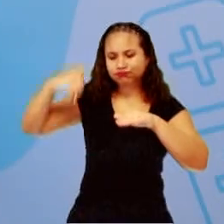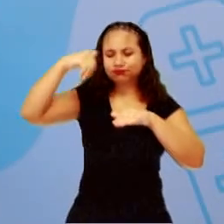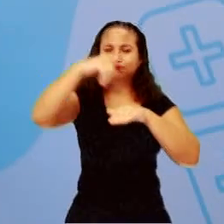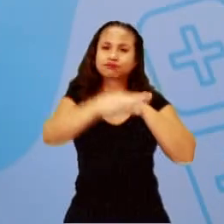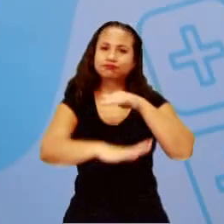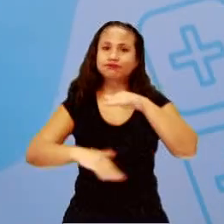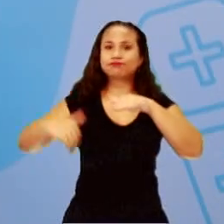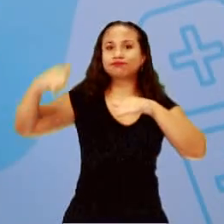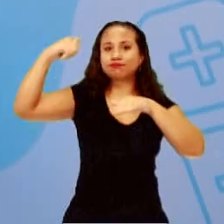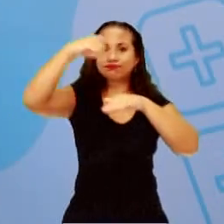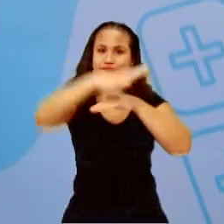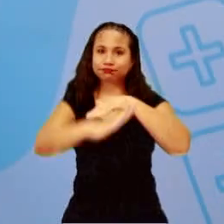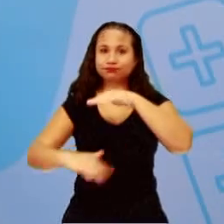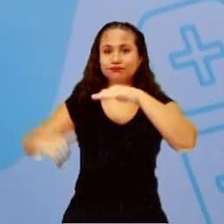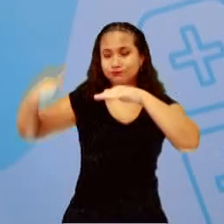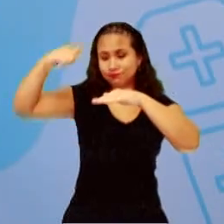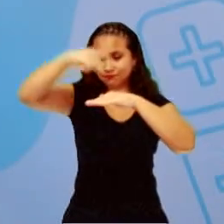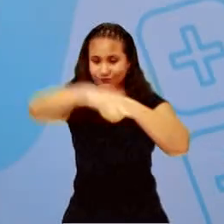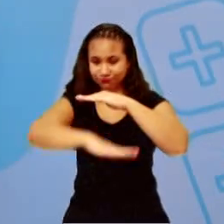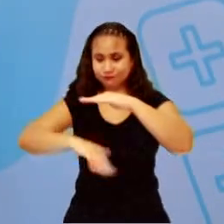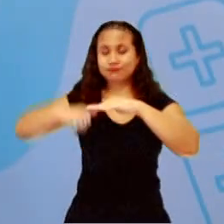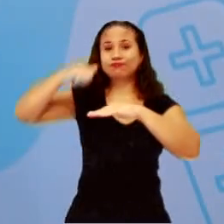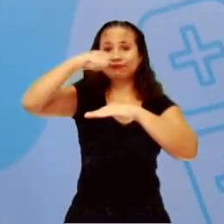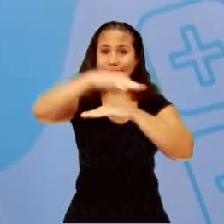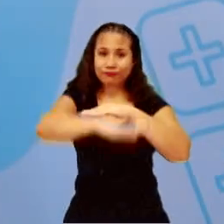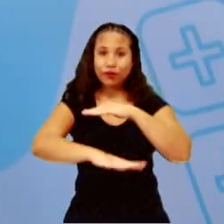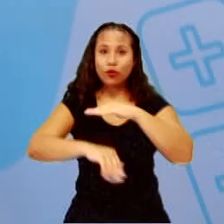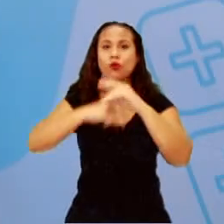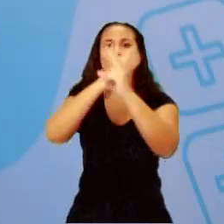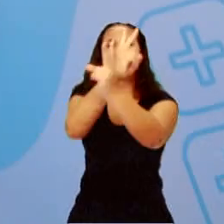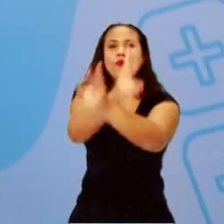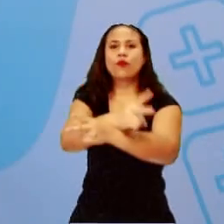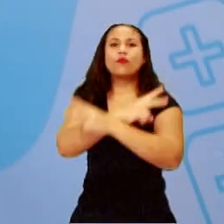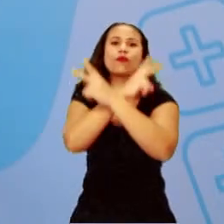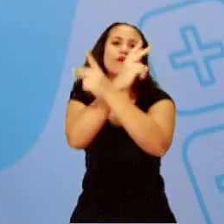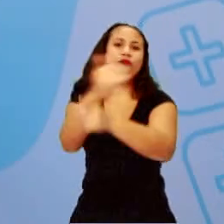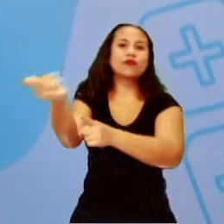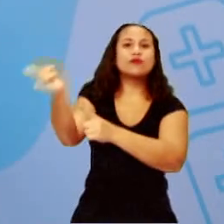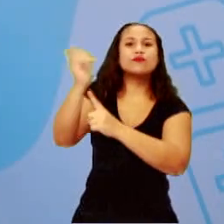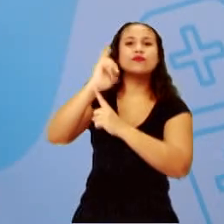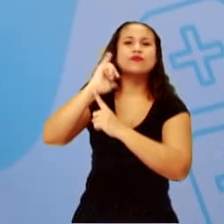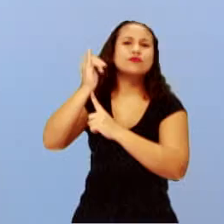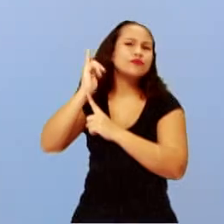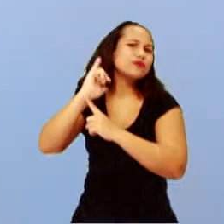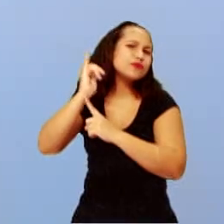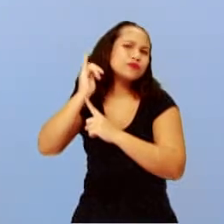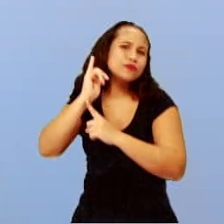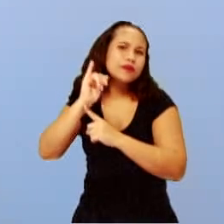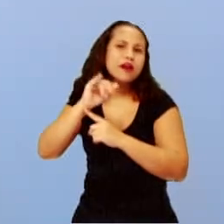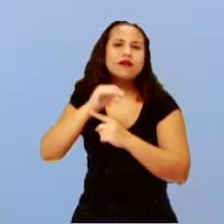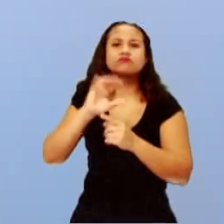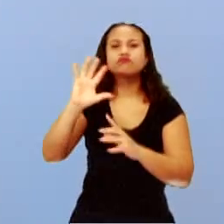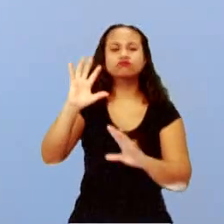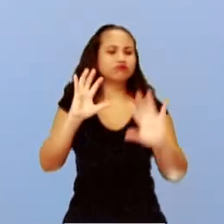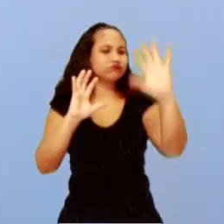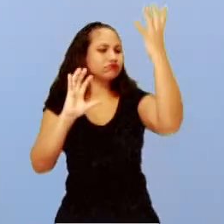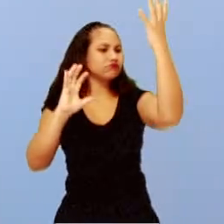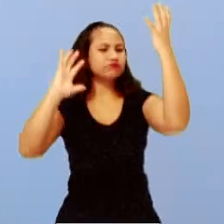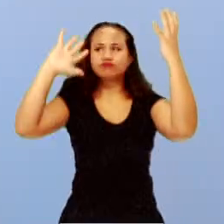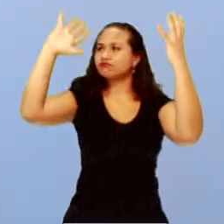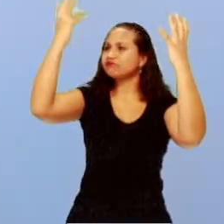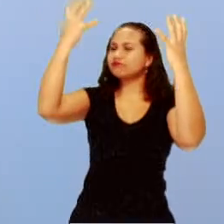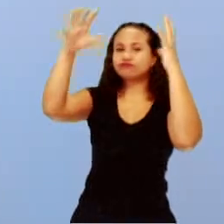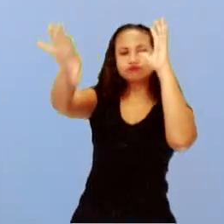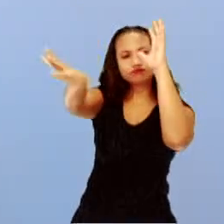é? Se movem por uma energia produzida pelo vento. As plantas, como é que as plantas conseguem